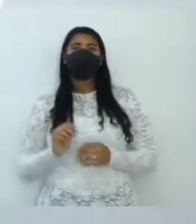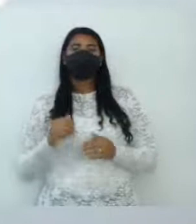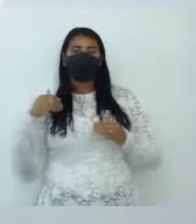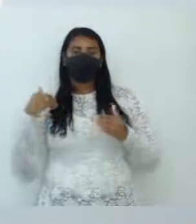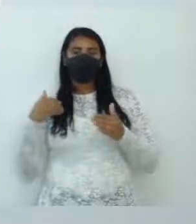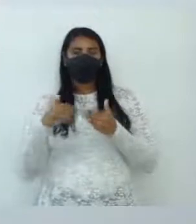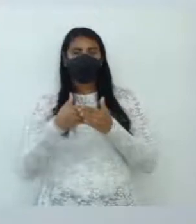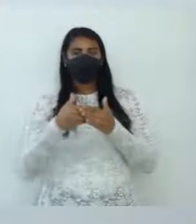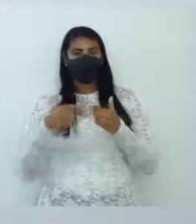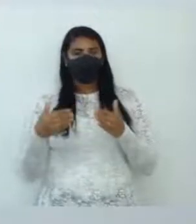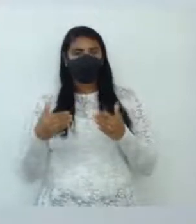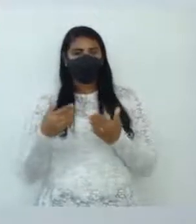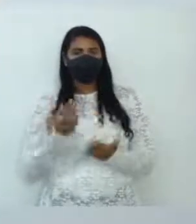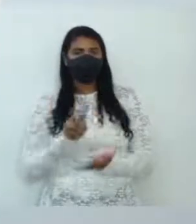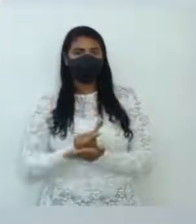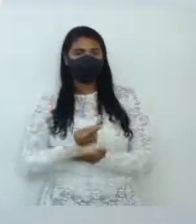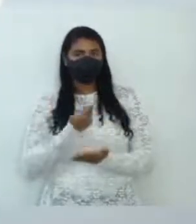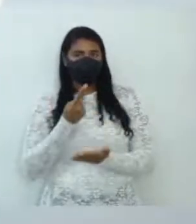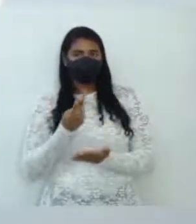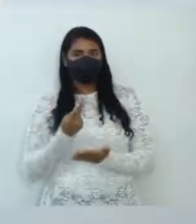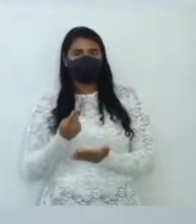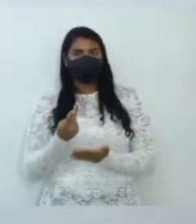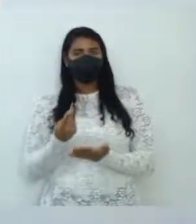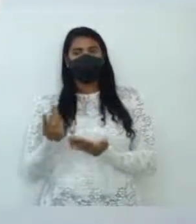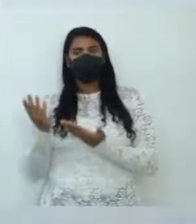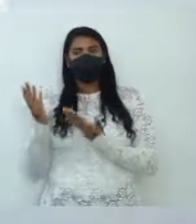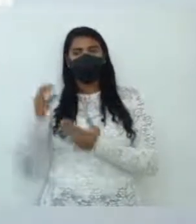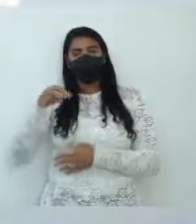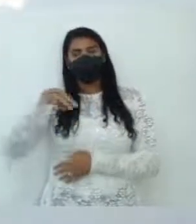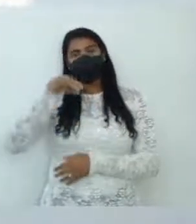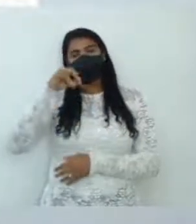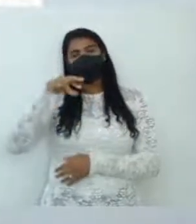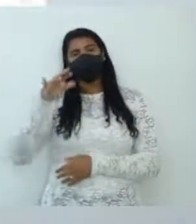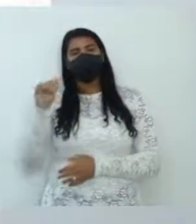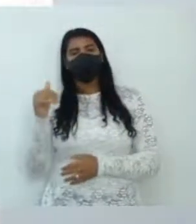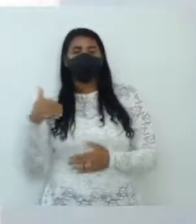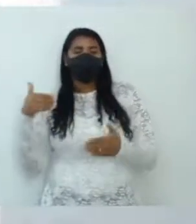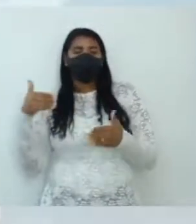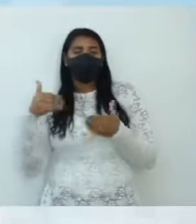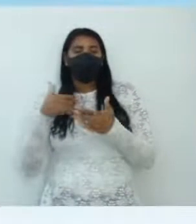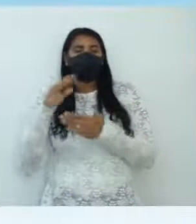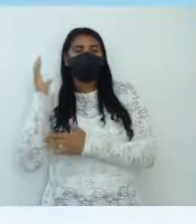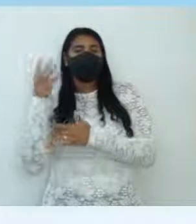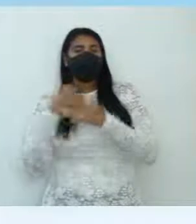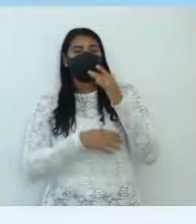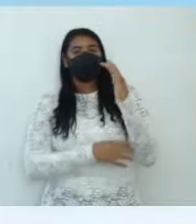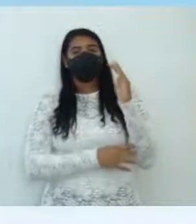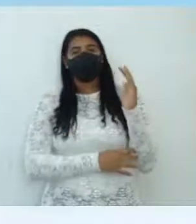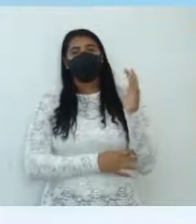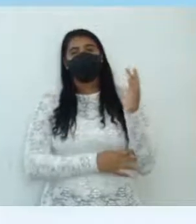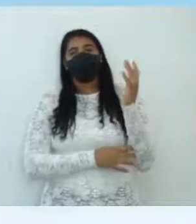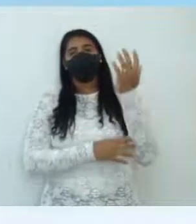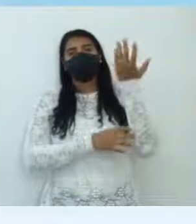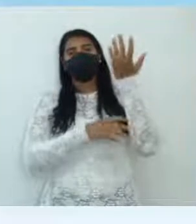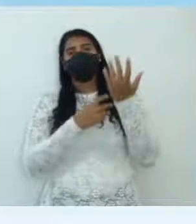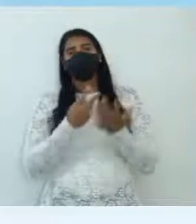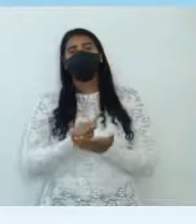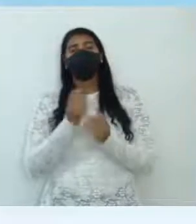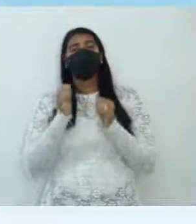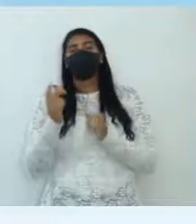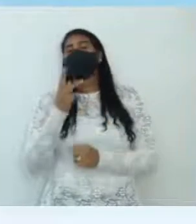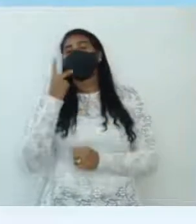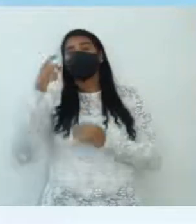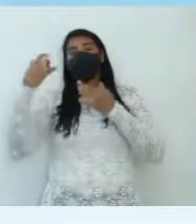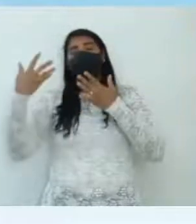impactos ambientais da mineração. Quando se fala de impactos ambientais da mineração, eu posso